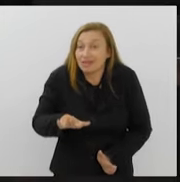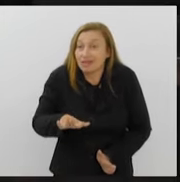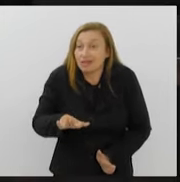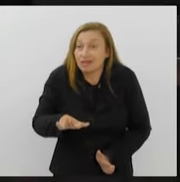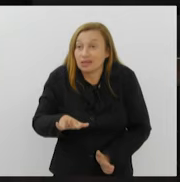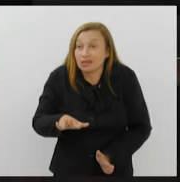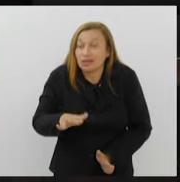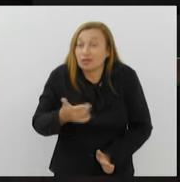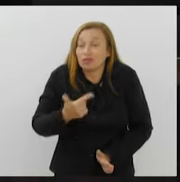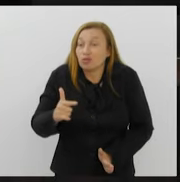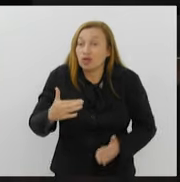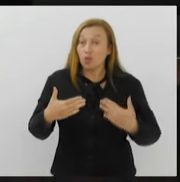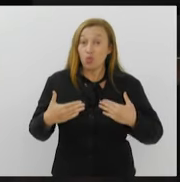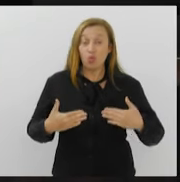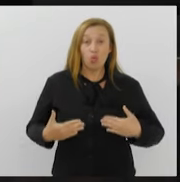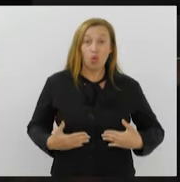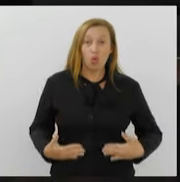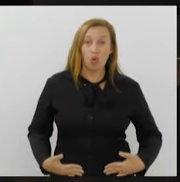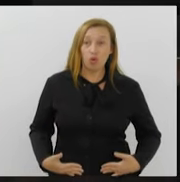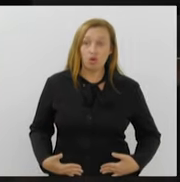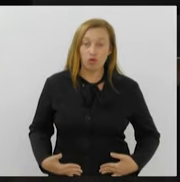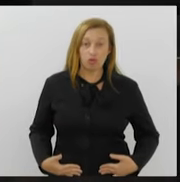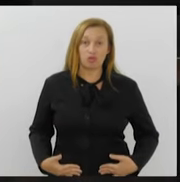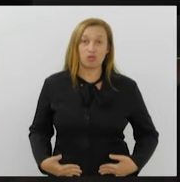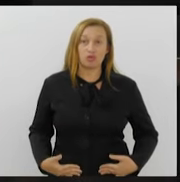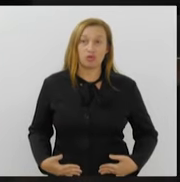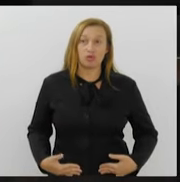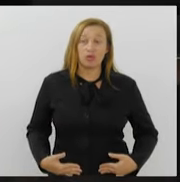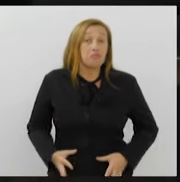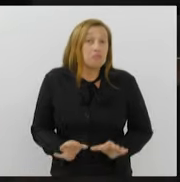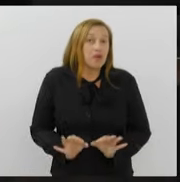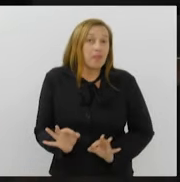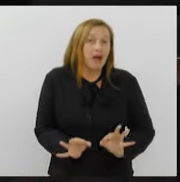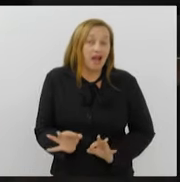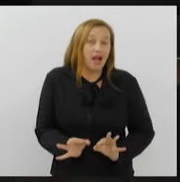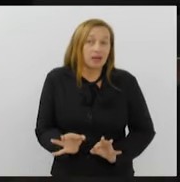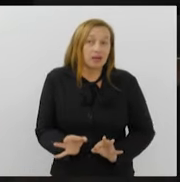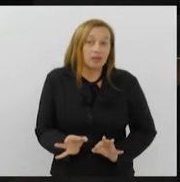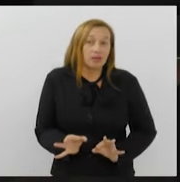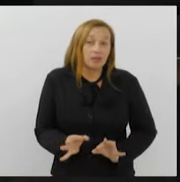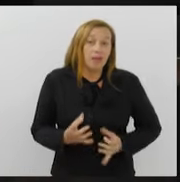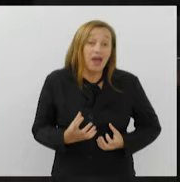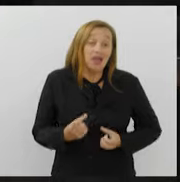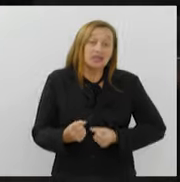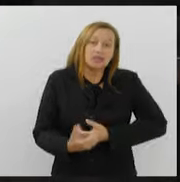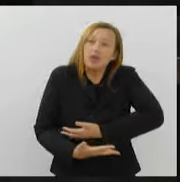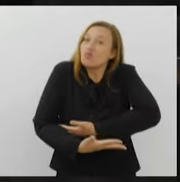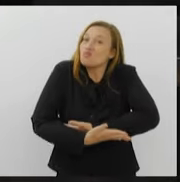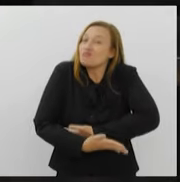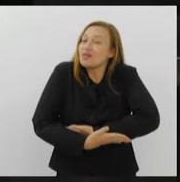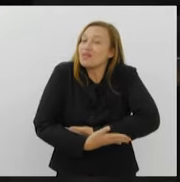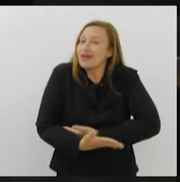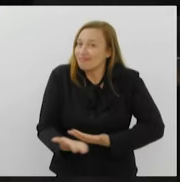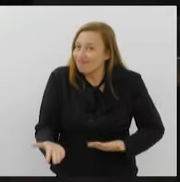com os instrumentos do seu corpo para fazer com que, de fato, venha uma